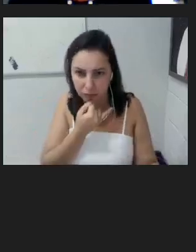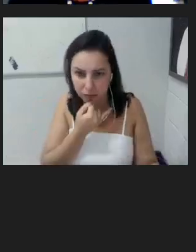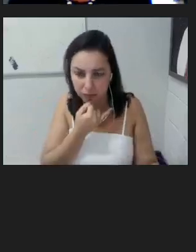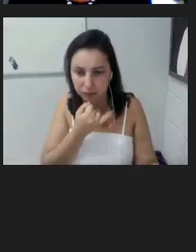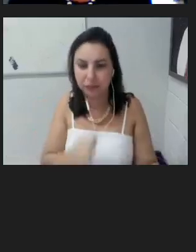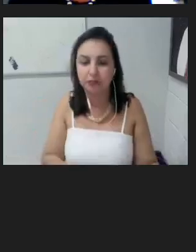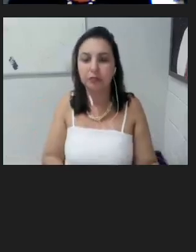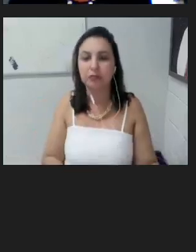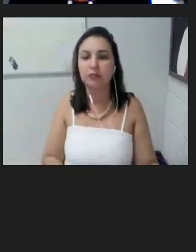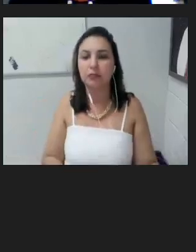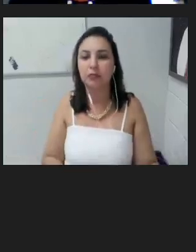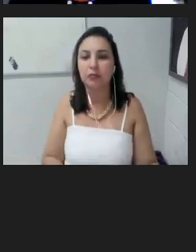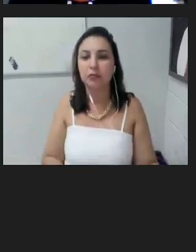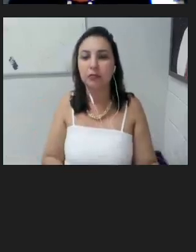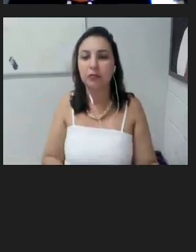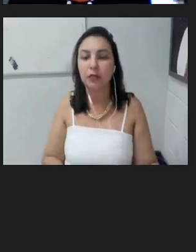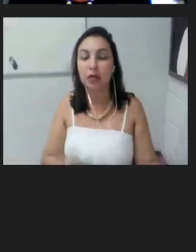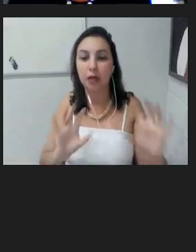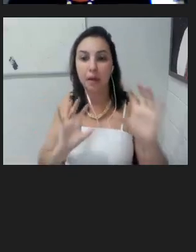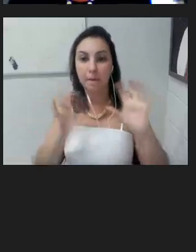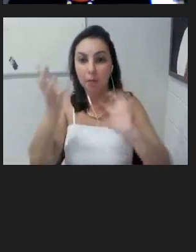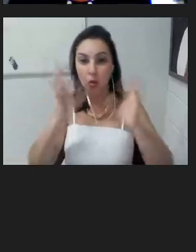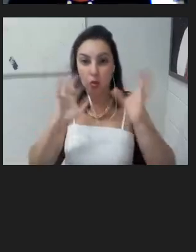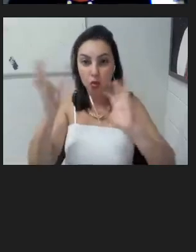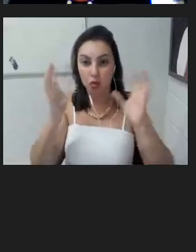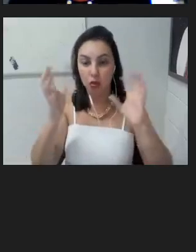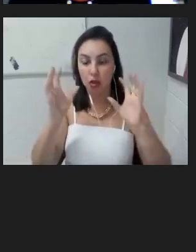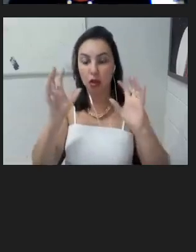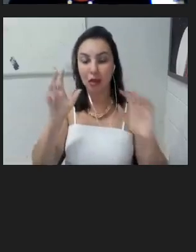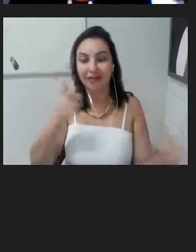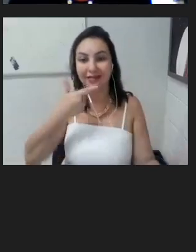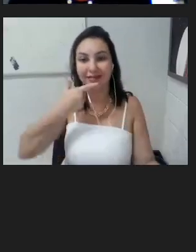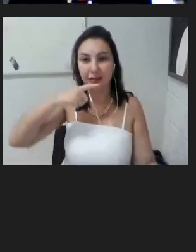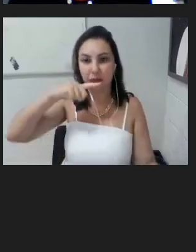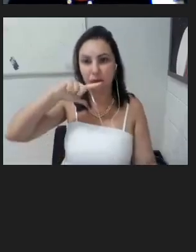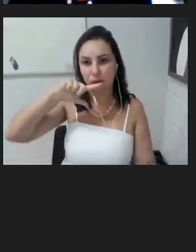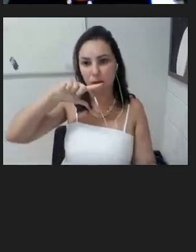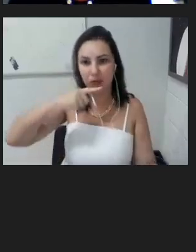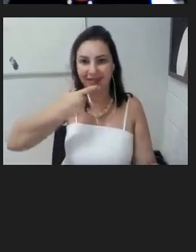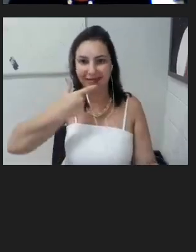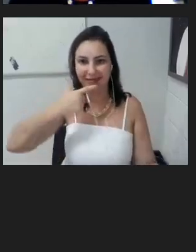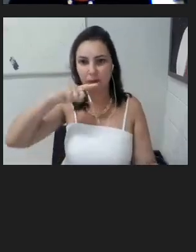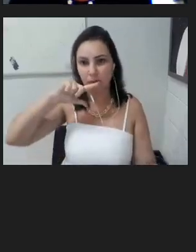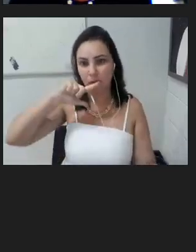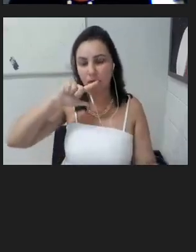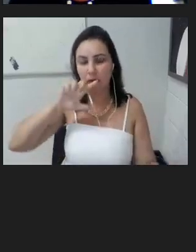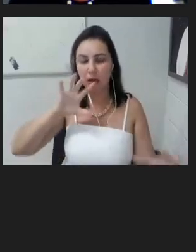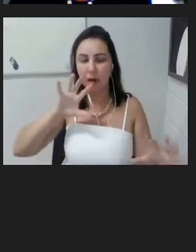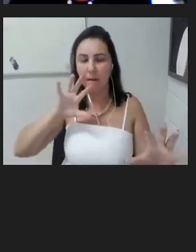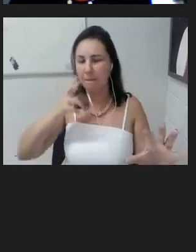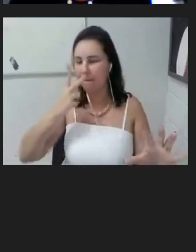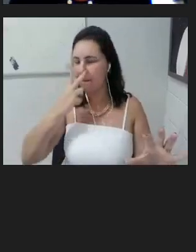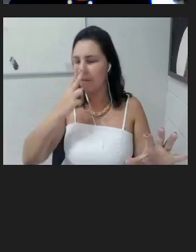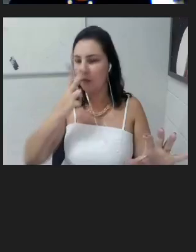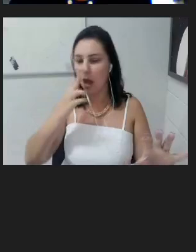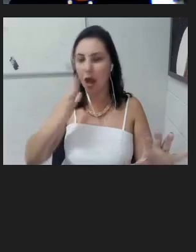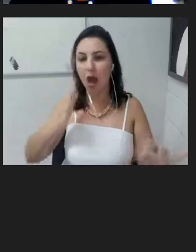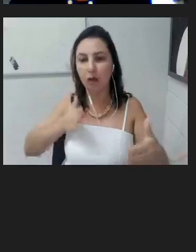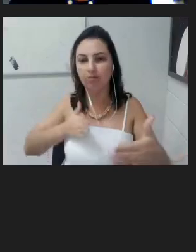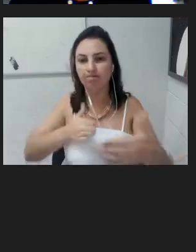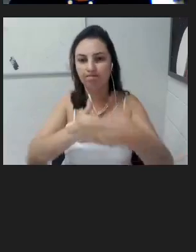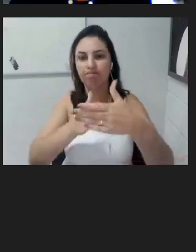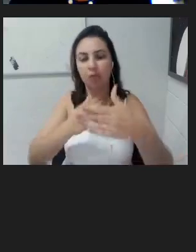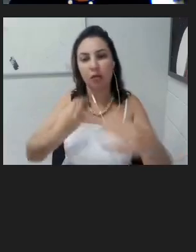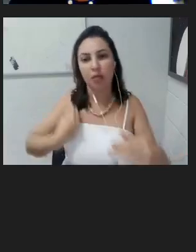esse transtorno de humor, ele tem um impacto no nosso jeito de lidar com a vida e nas nossas